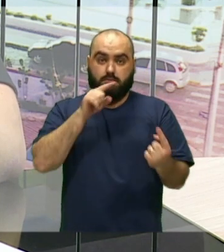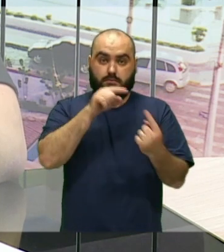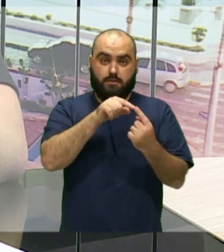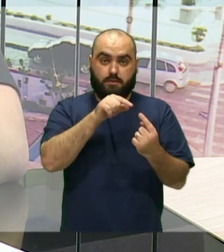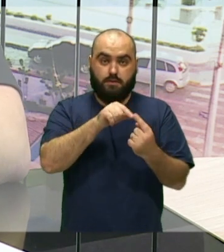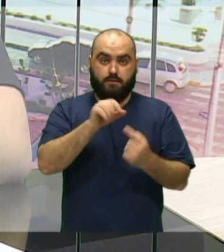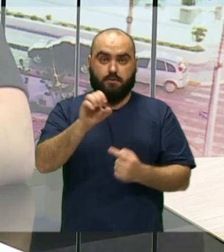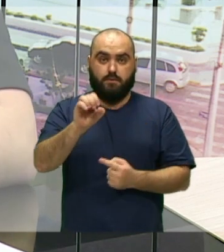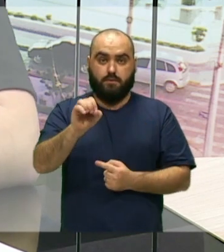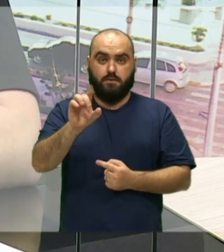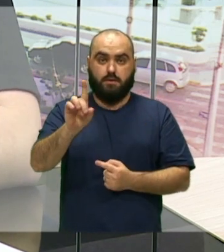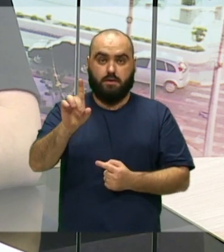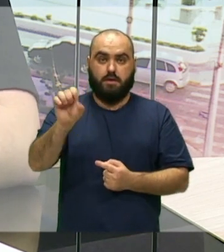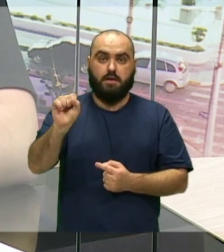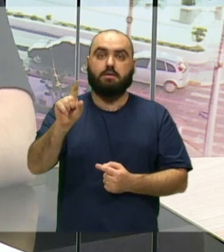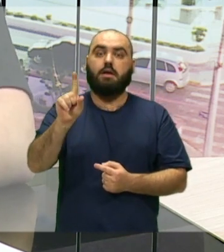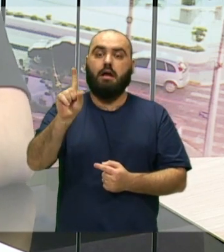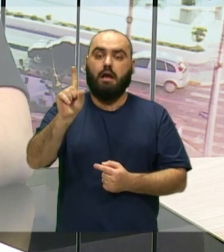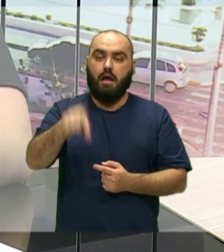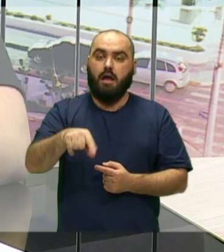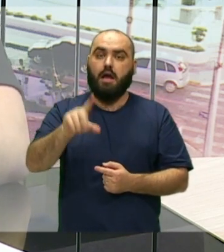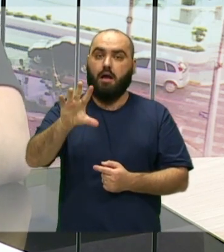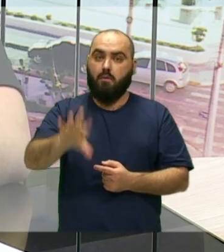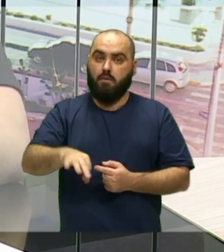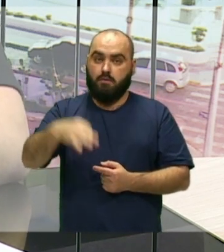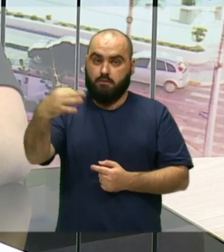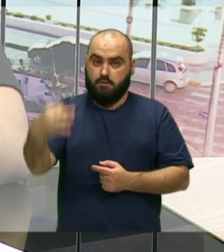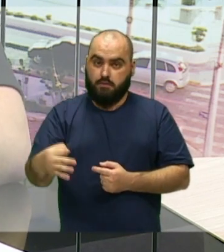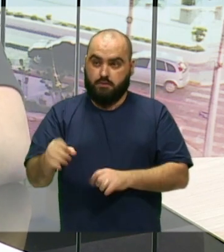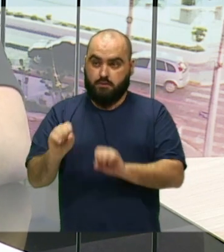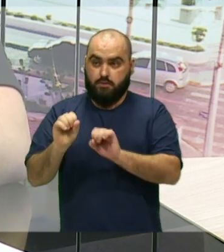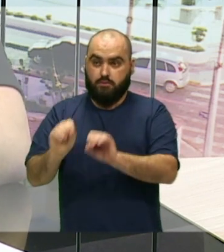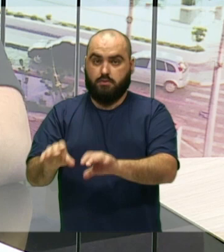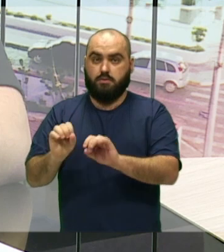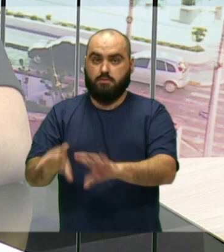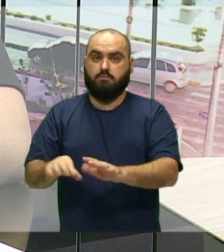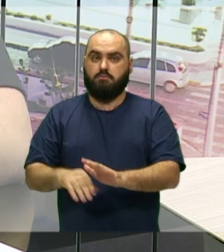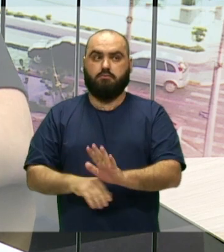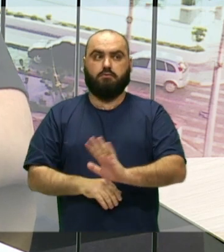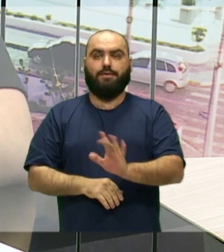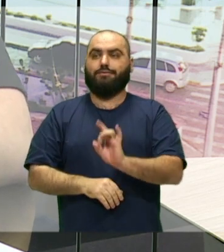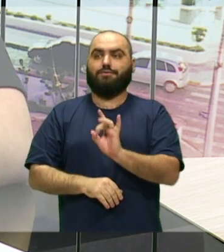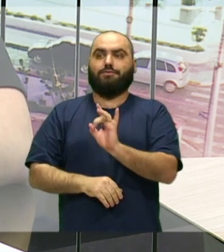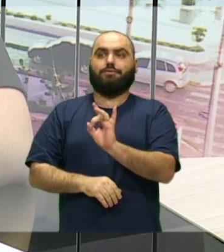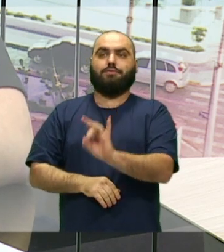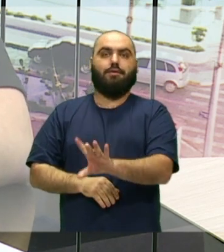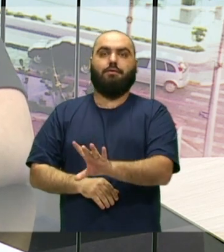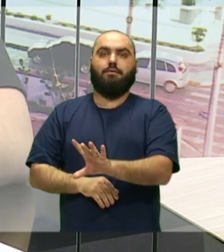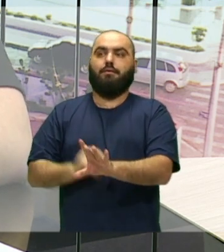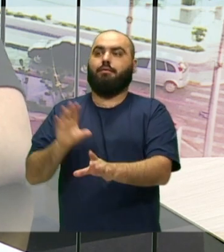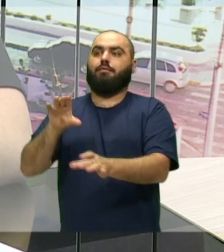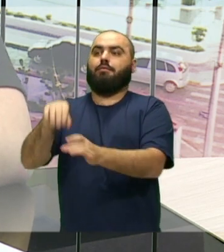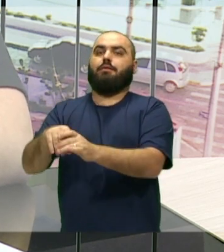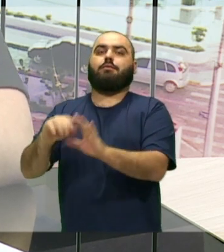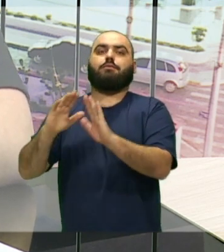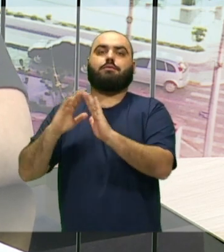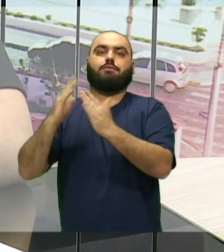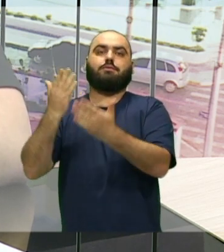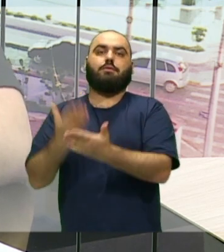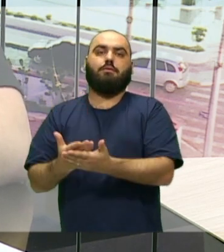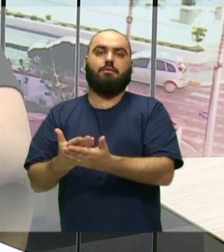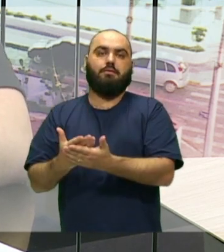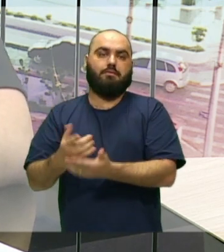sustentável é educação de qualidade mas ela não é só a educação que tá na na escola ali no do Ensino